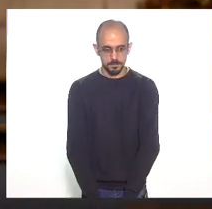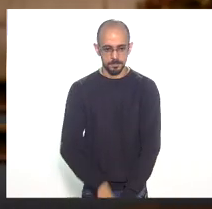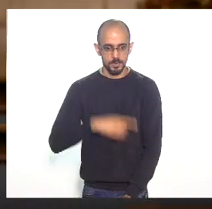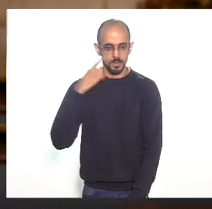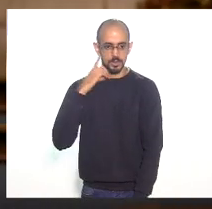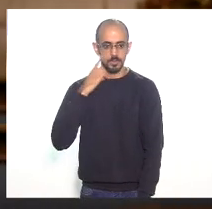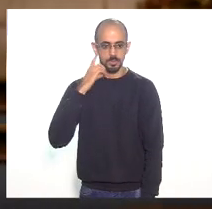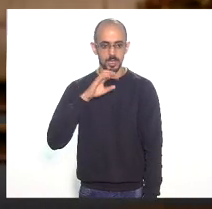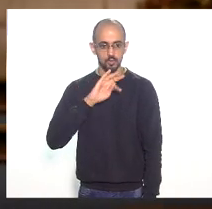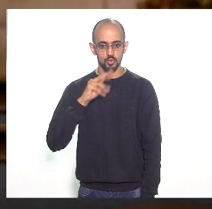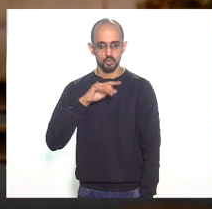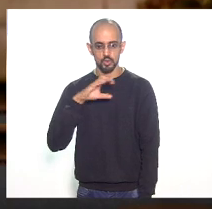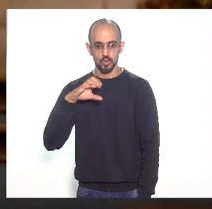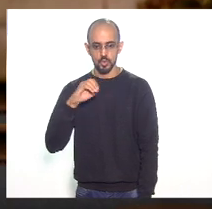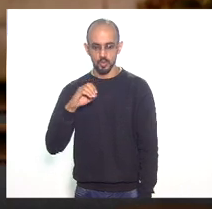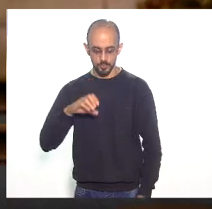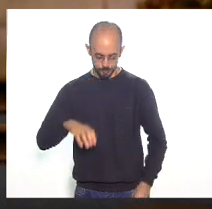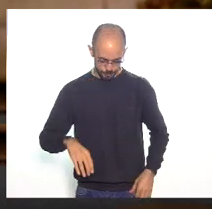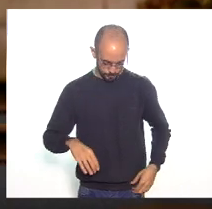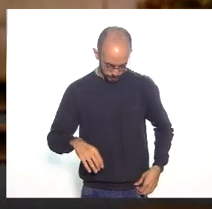Deputado Chico Machado.